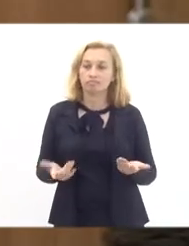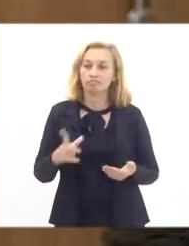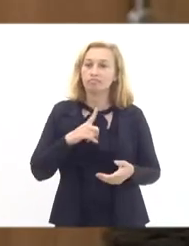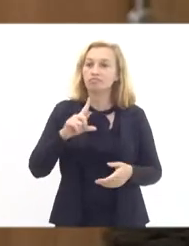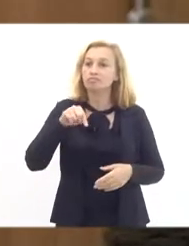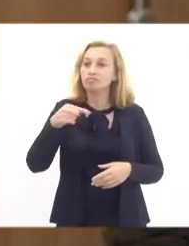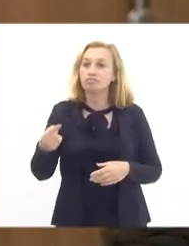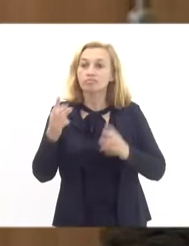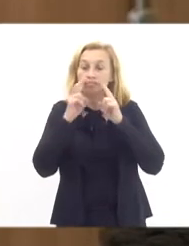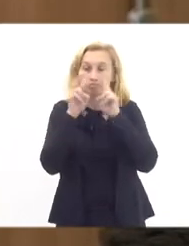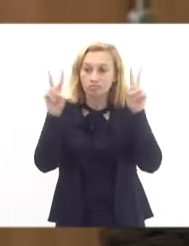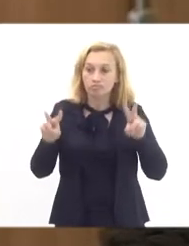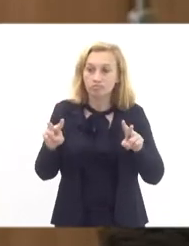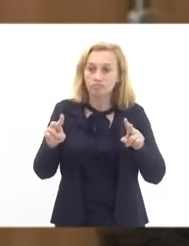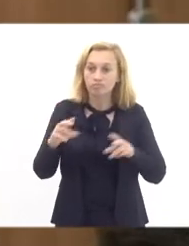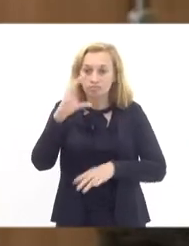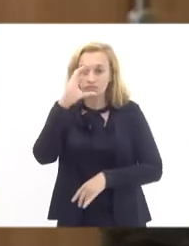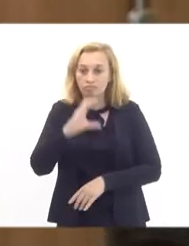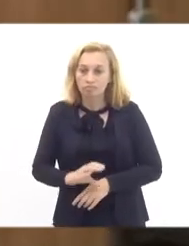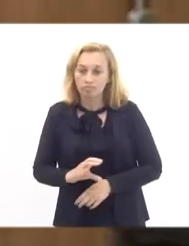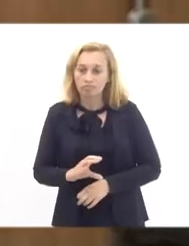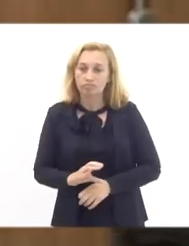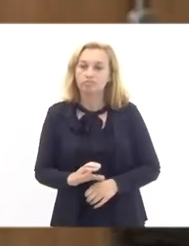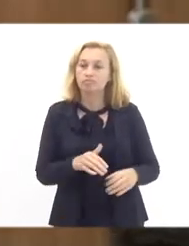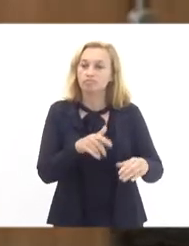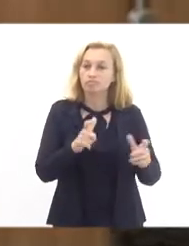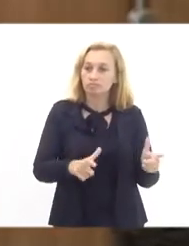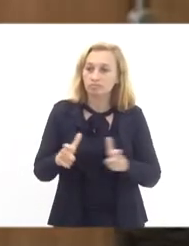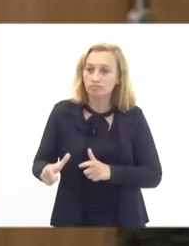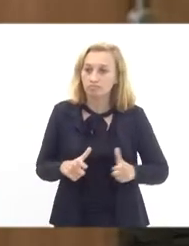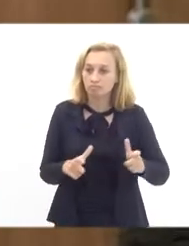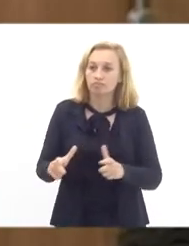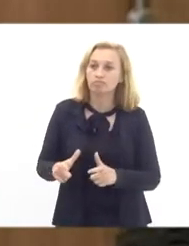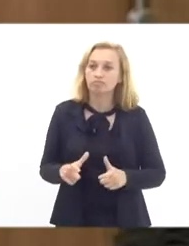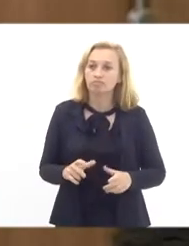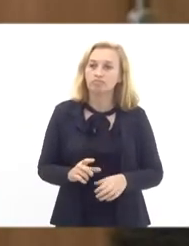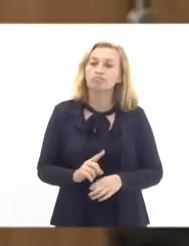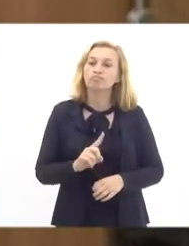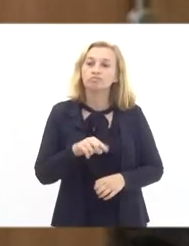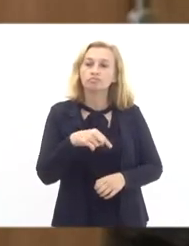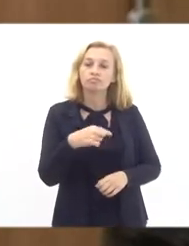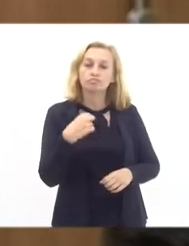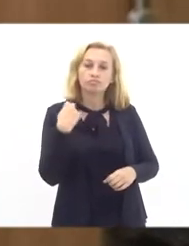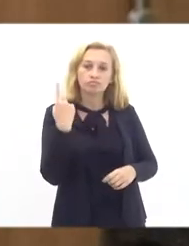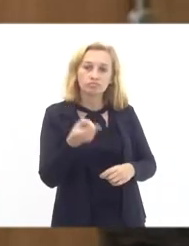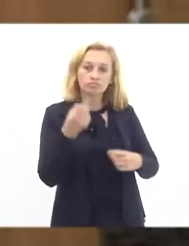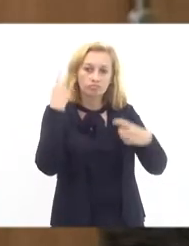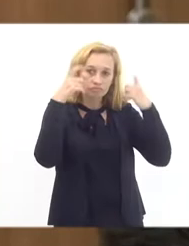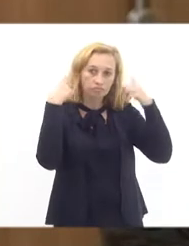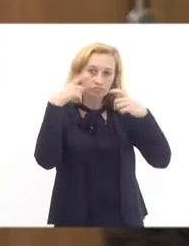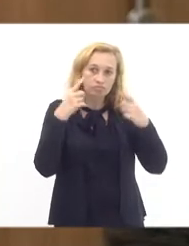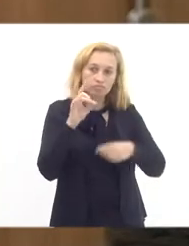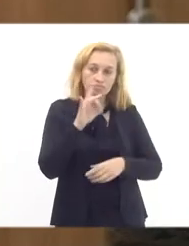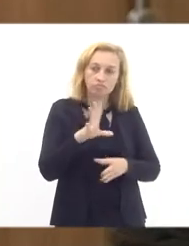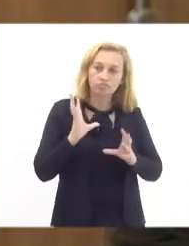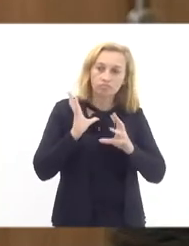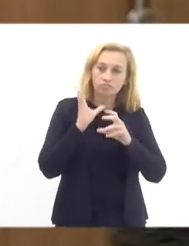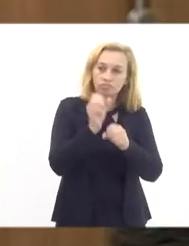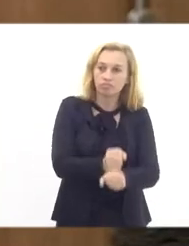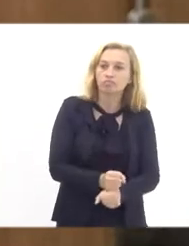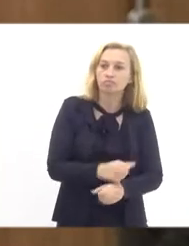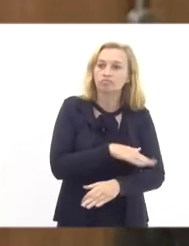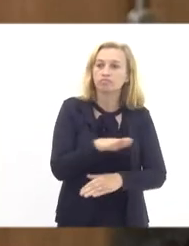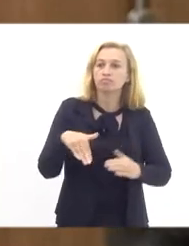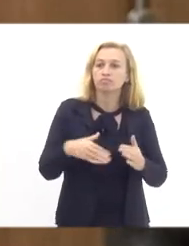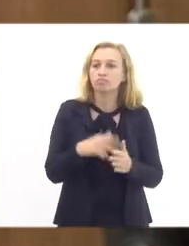outra postura, um outro comportamento nesses lugares. E uma outra preocupação. E é só no somatório de